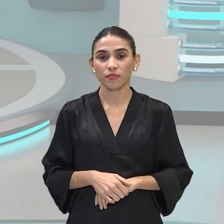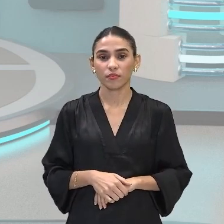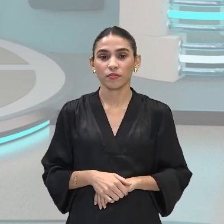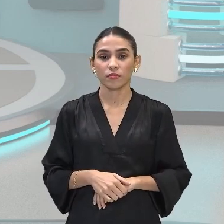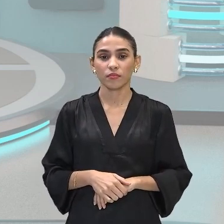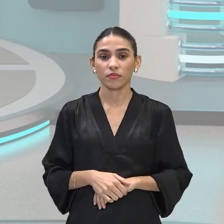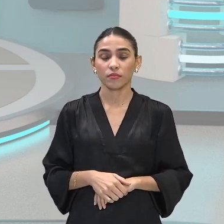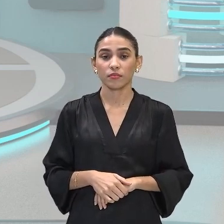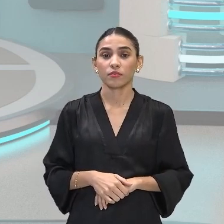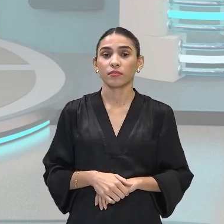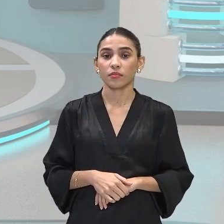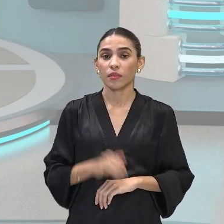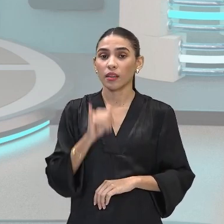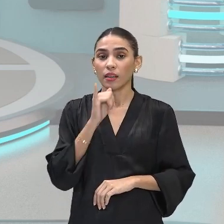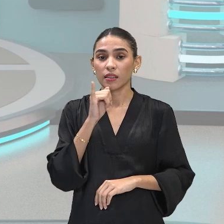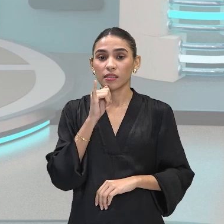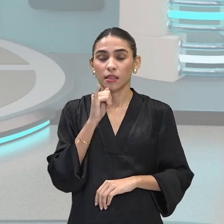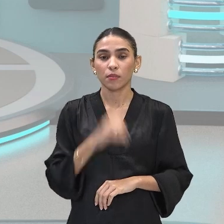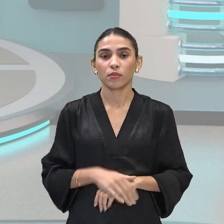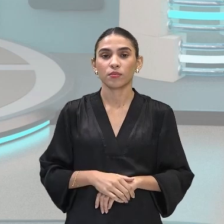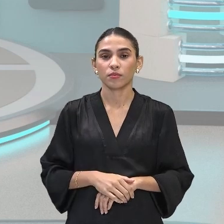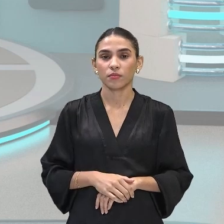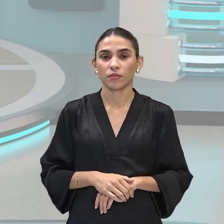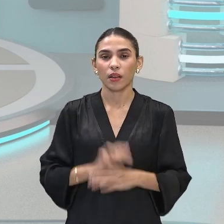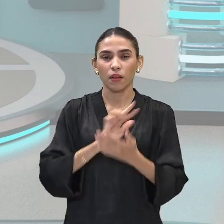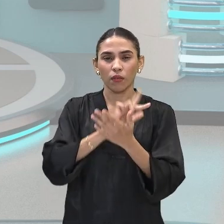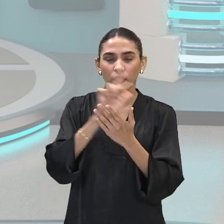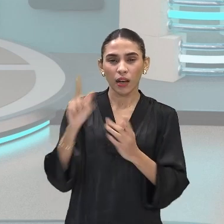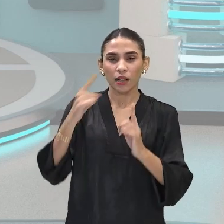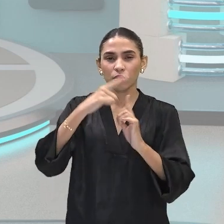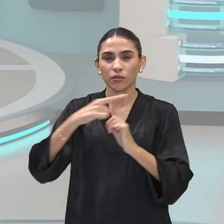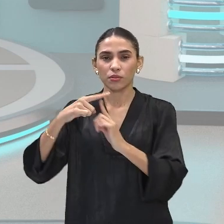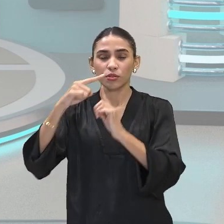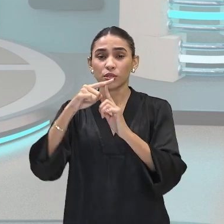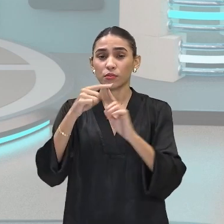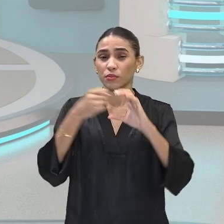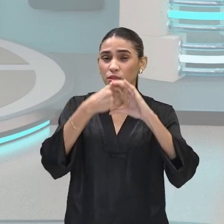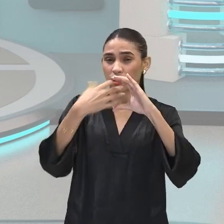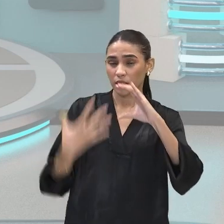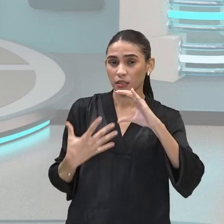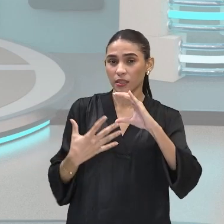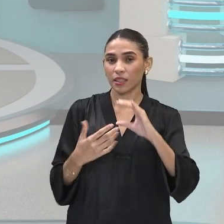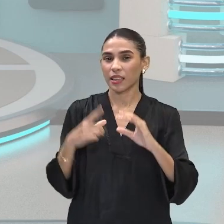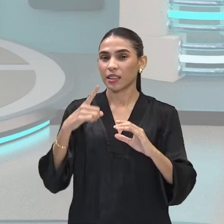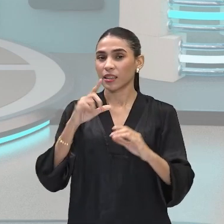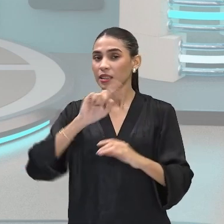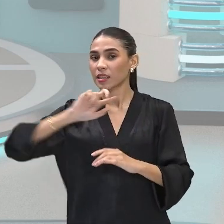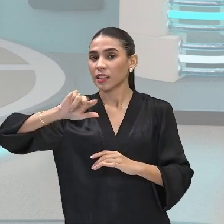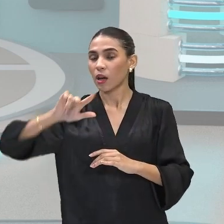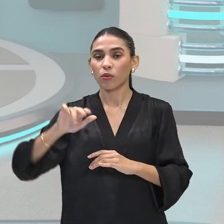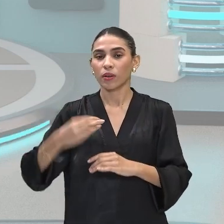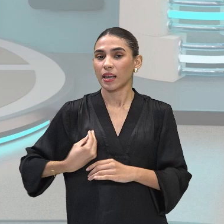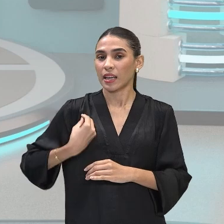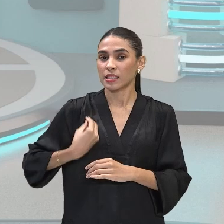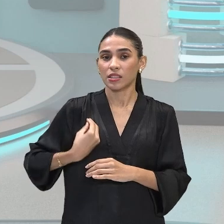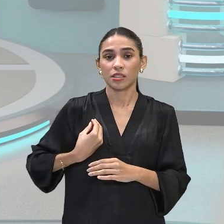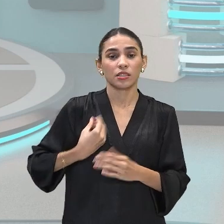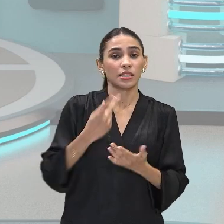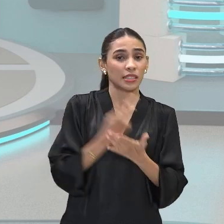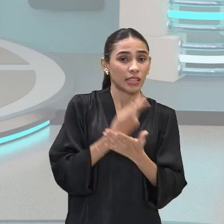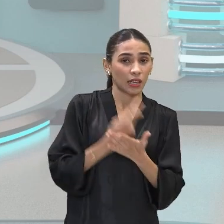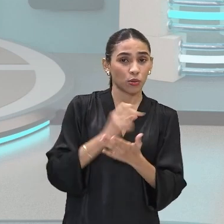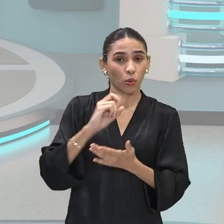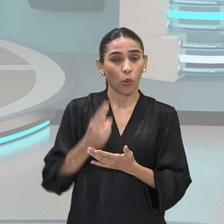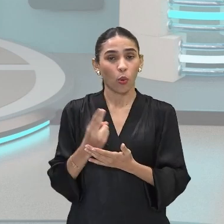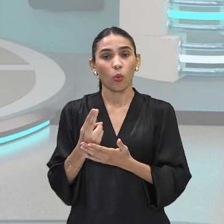fenomenologia a gente enxerga os 1000 olhares, as verdades. Não existe um certo ou errado, não existe o julgamento.